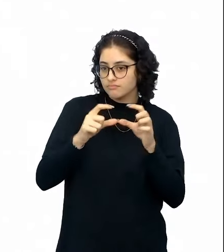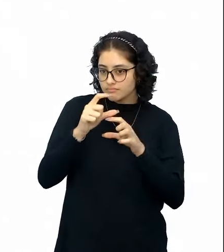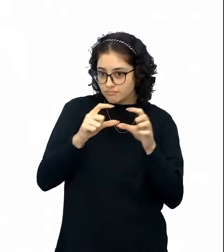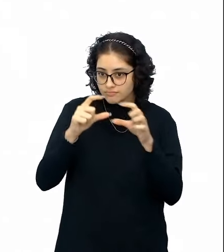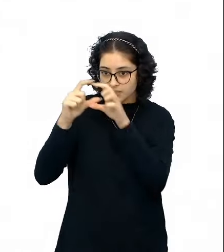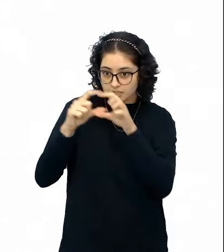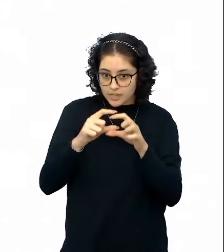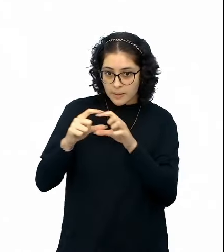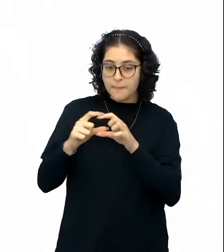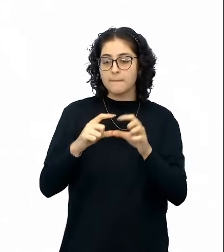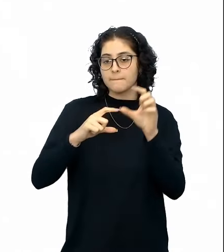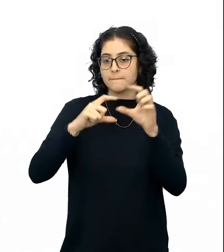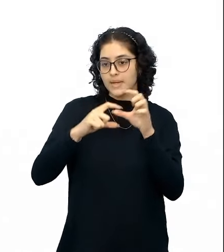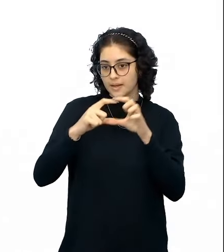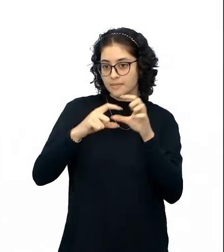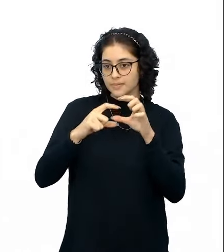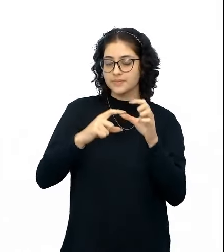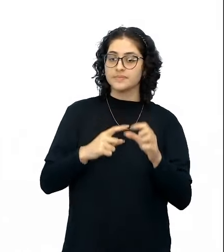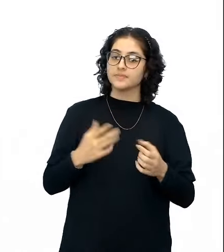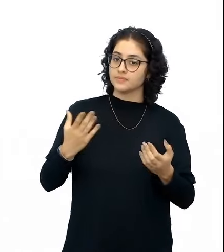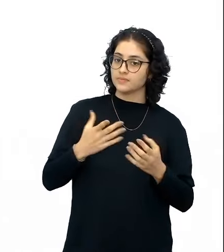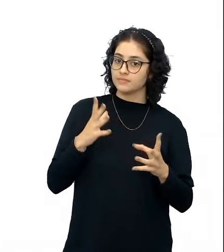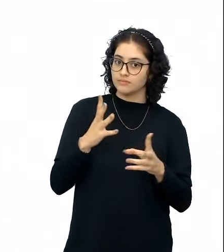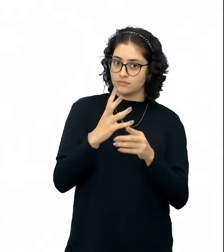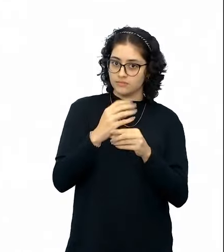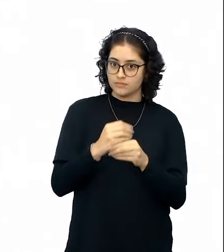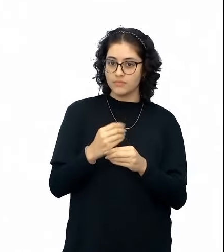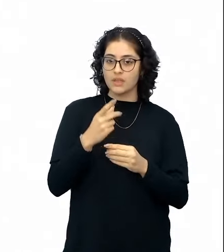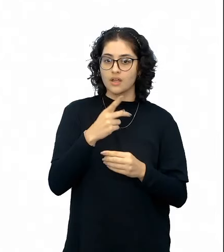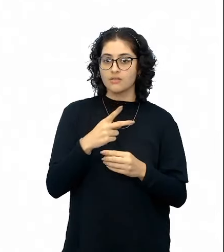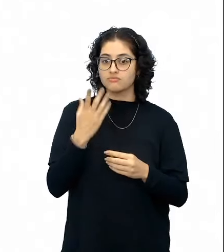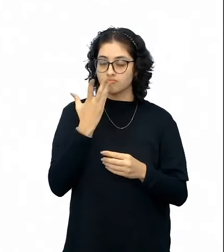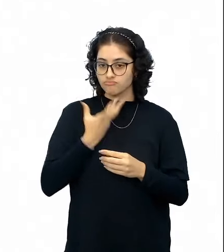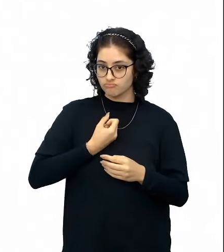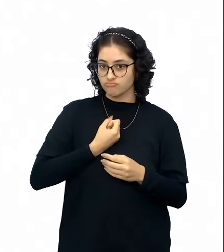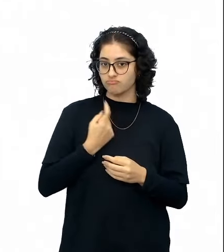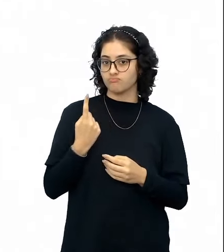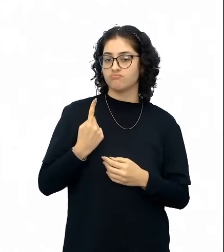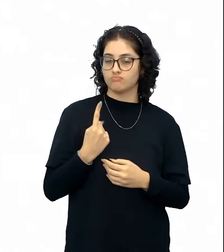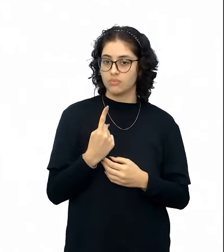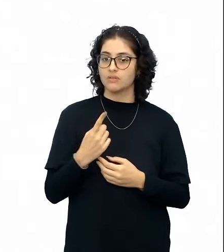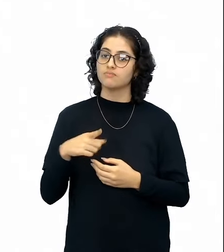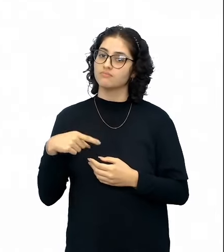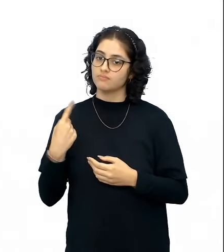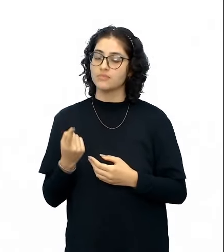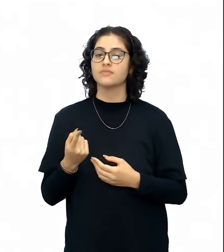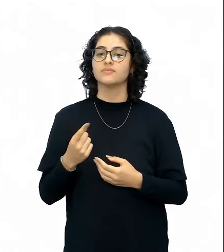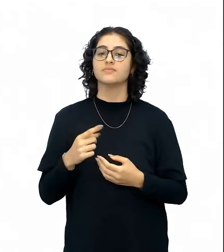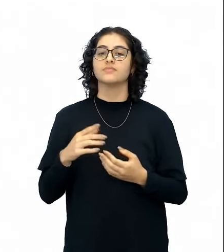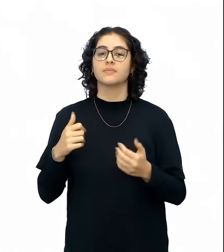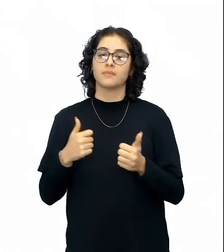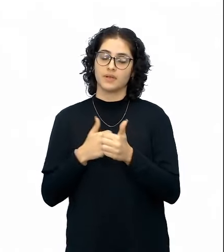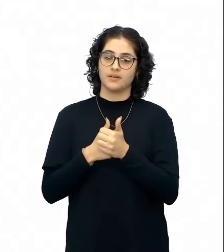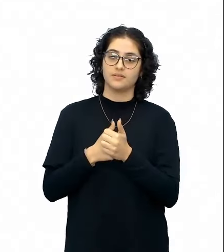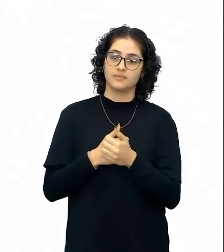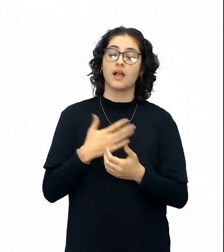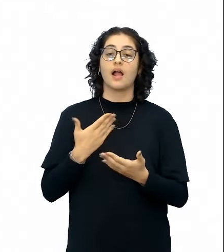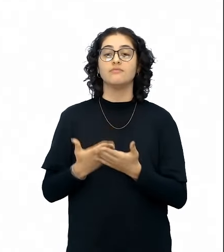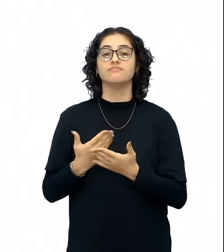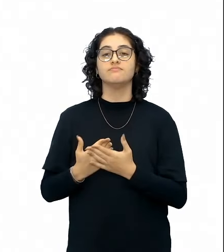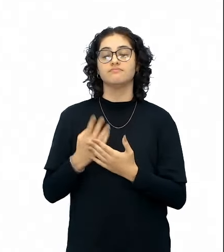da SA1, do volume 2 do 9º ano do ensino fundamental, e vamos ver mais de perto. Então, a aula